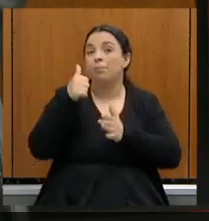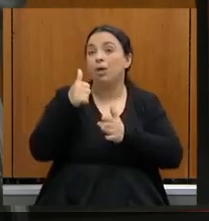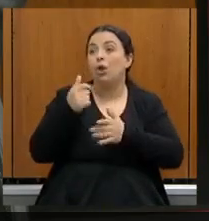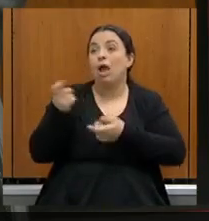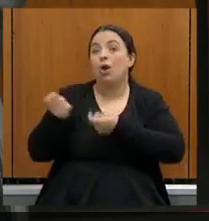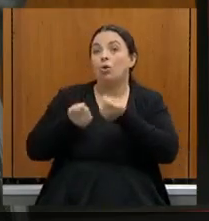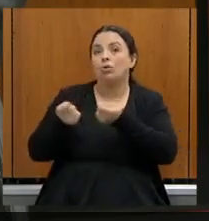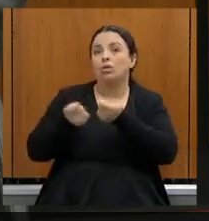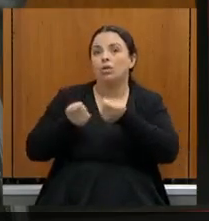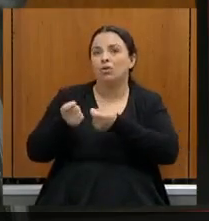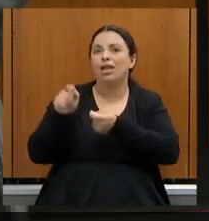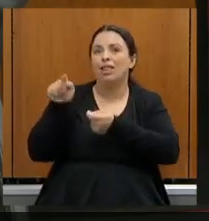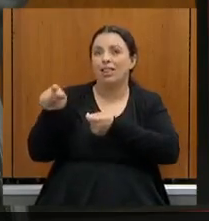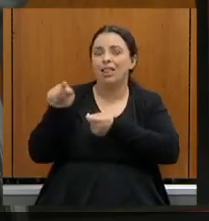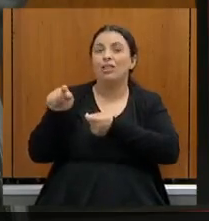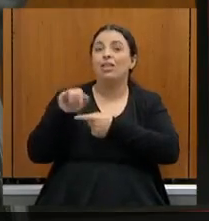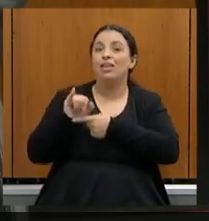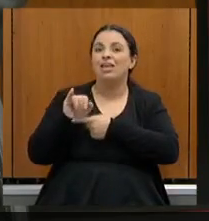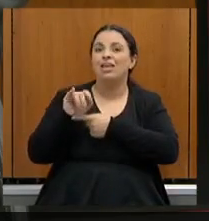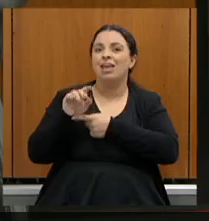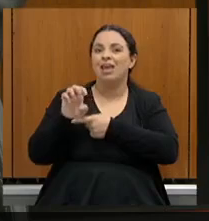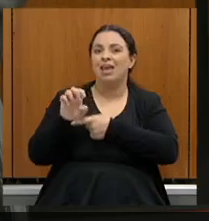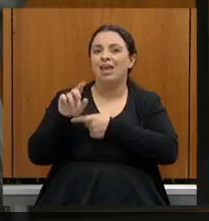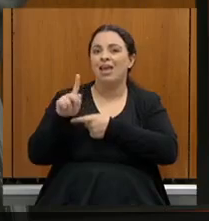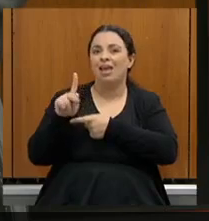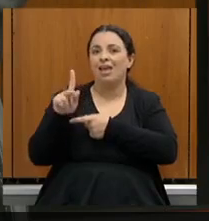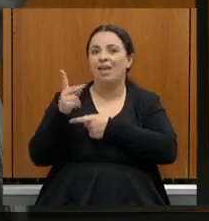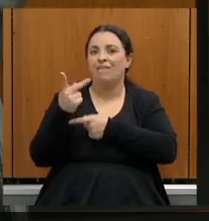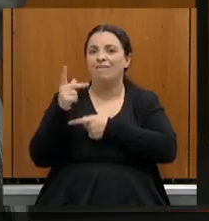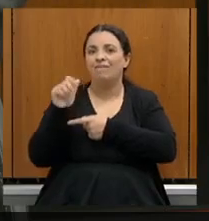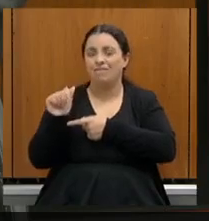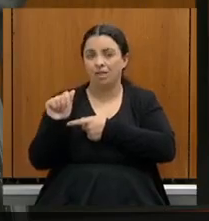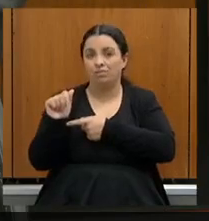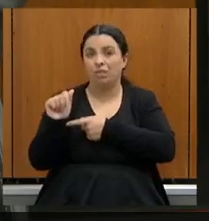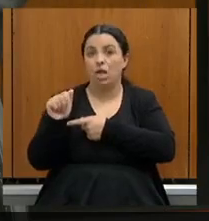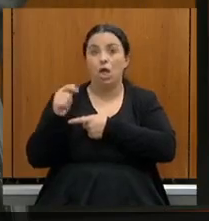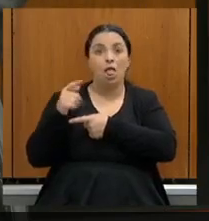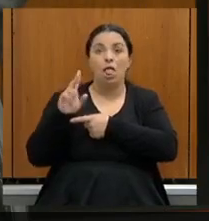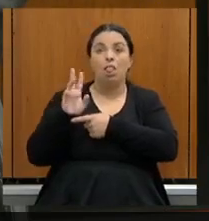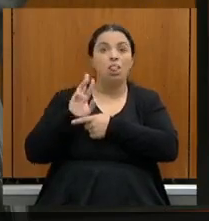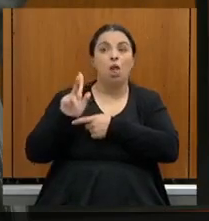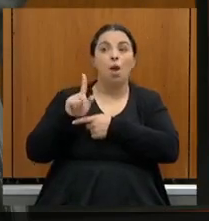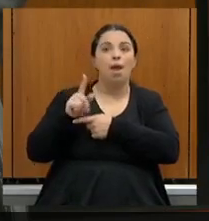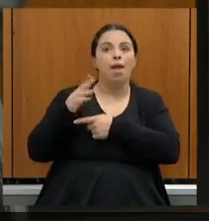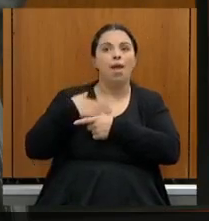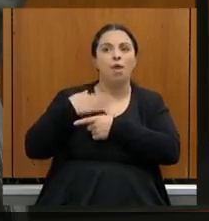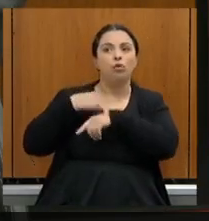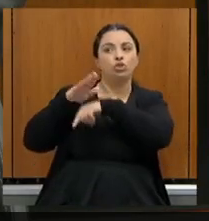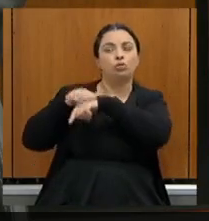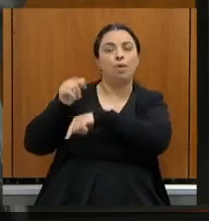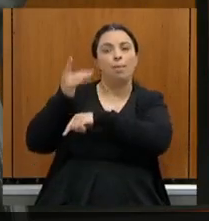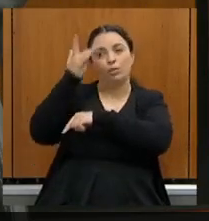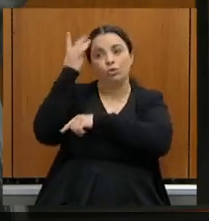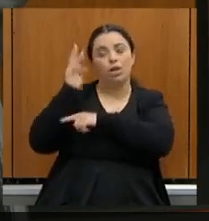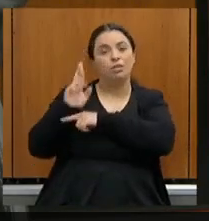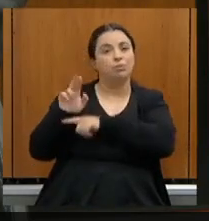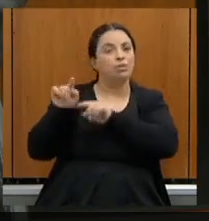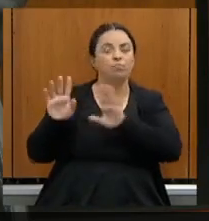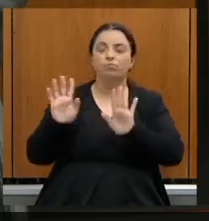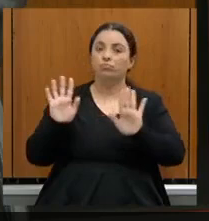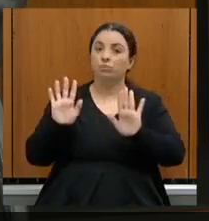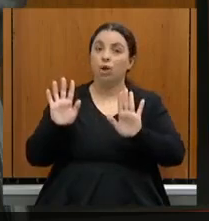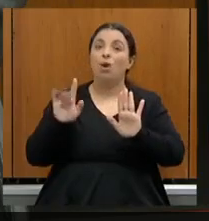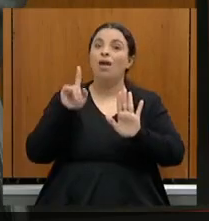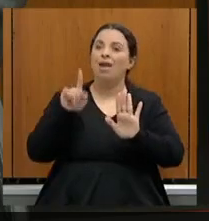que está lá há muito tempo, não foi nomeação minha, está, inclusive, da época do governo Pimentel.